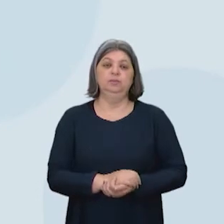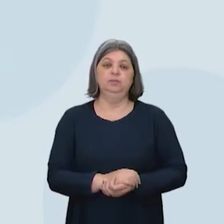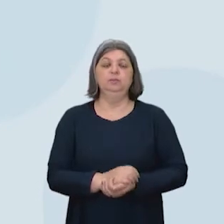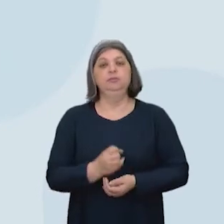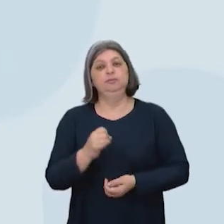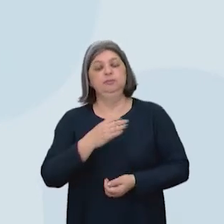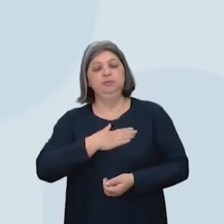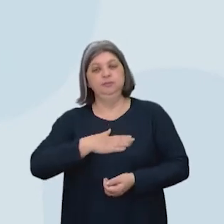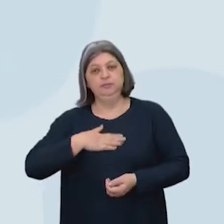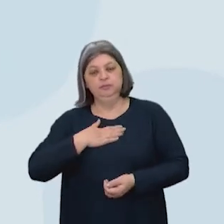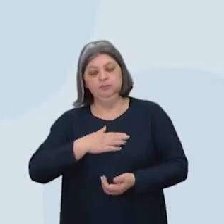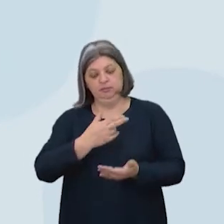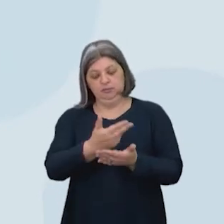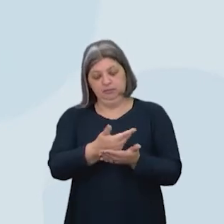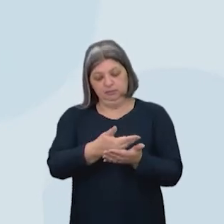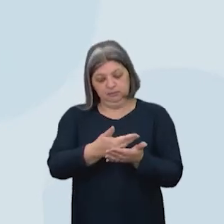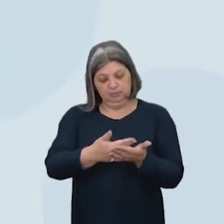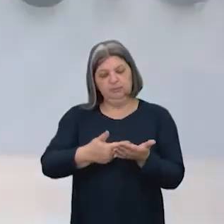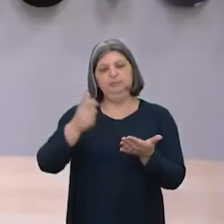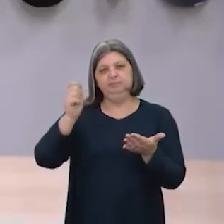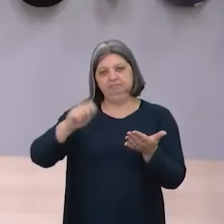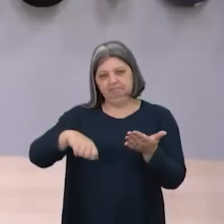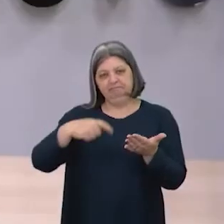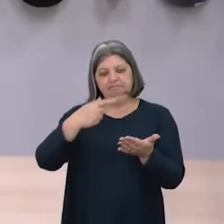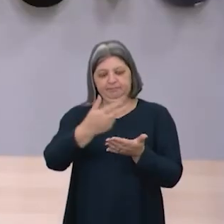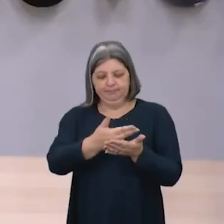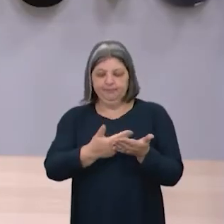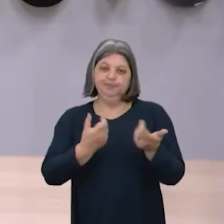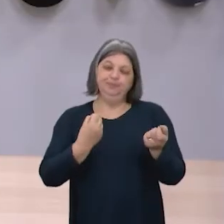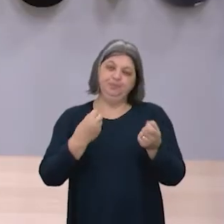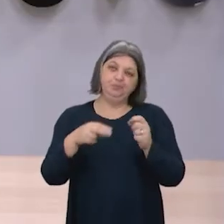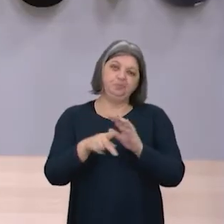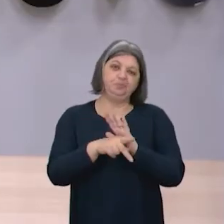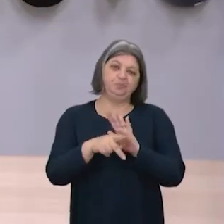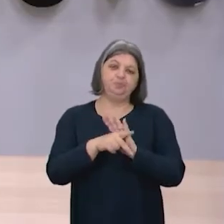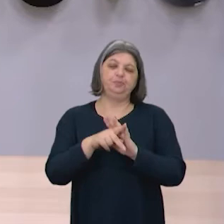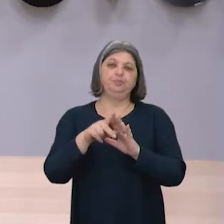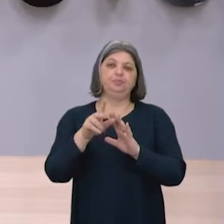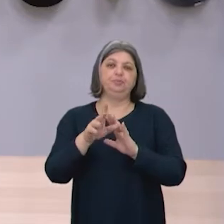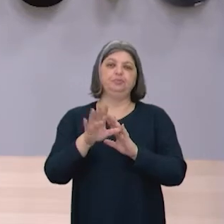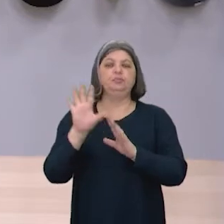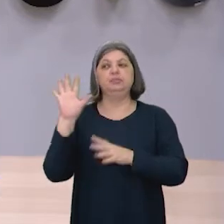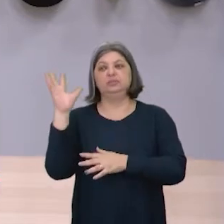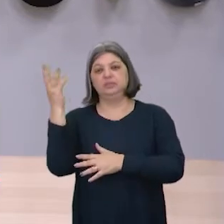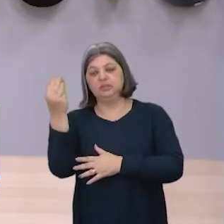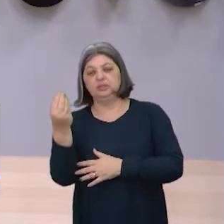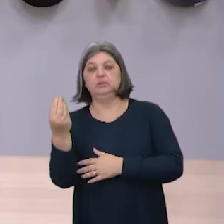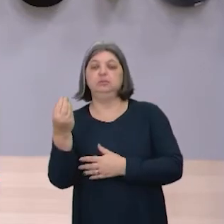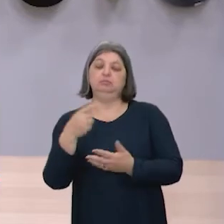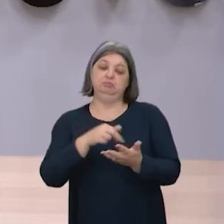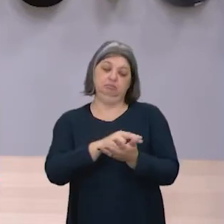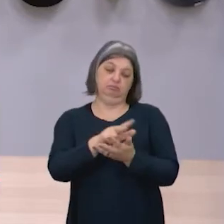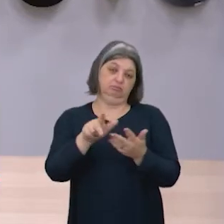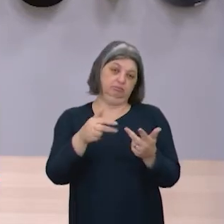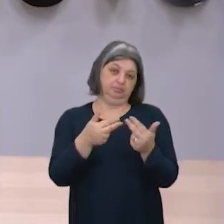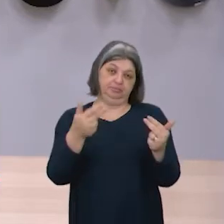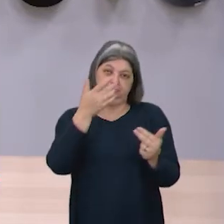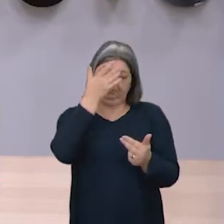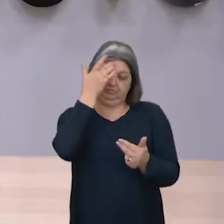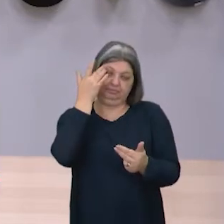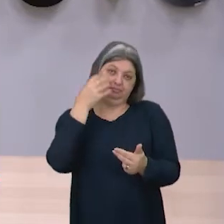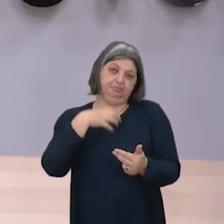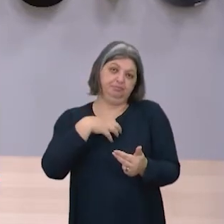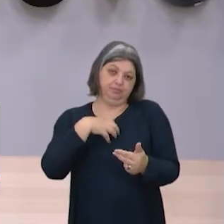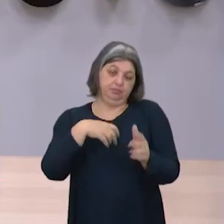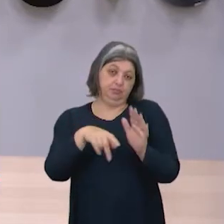de desenhar, puxar seta, fazer desenho esquemático, cada um tem um jeitinho de aprender. Tudo bem? Pega o